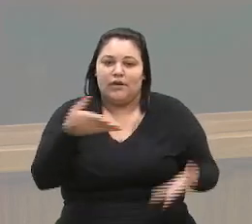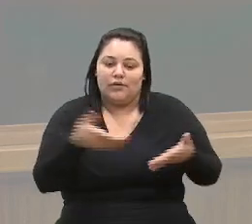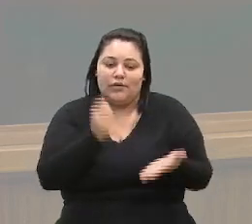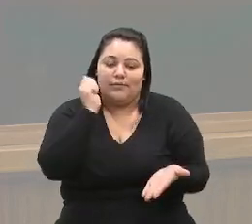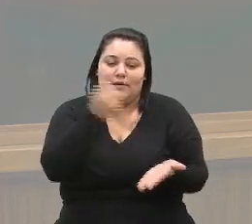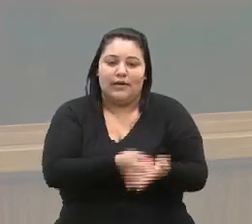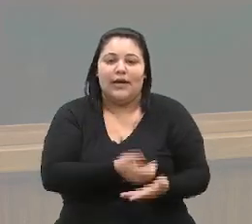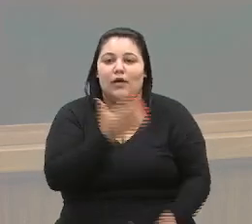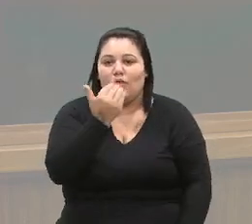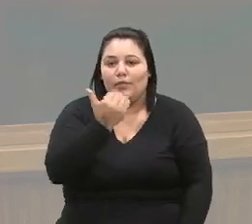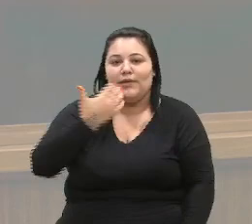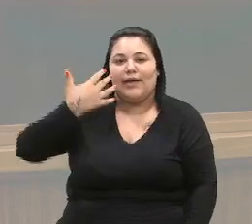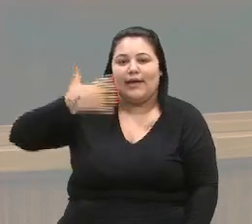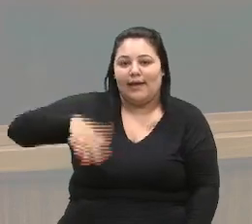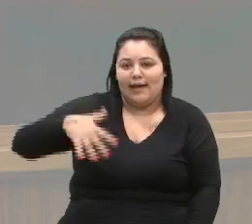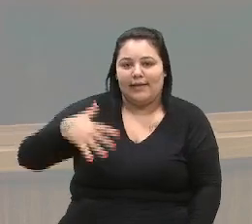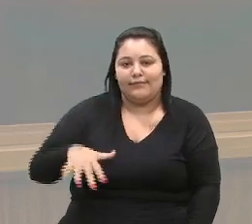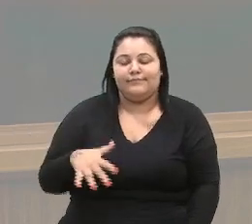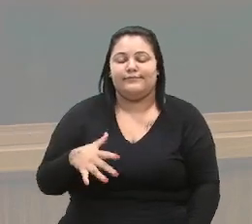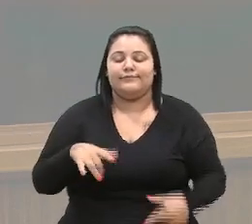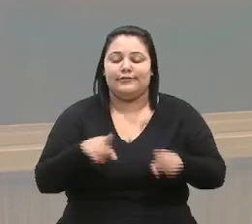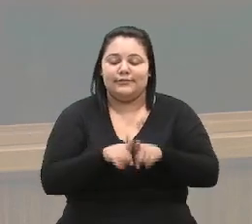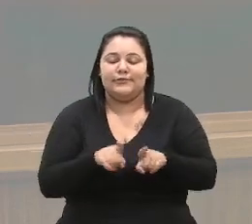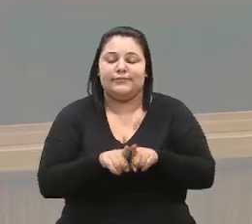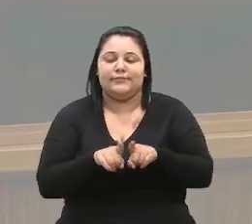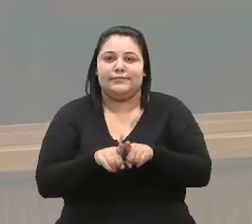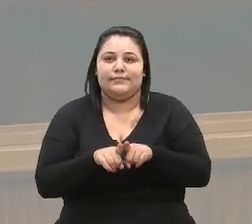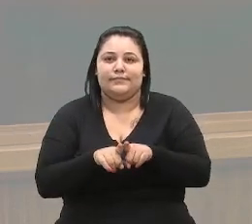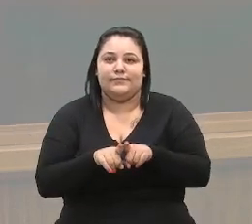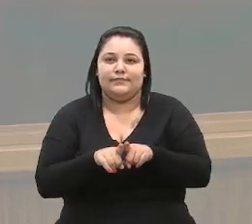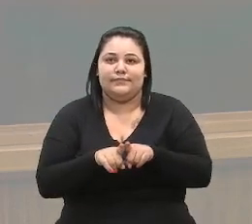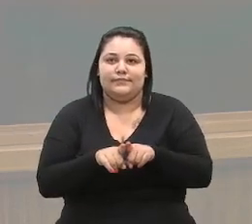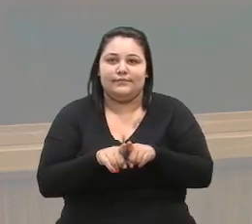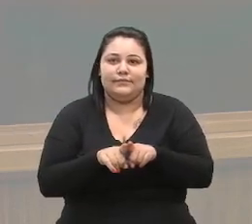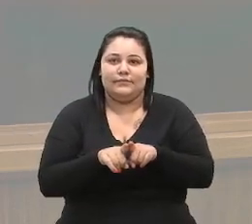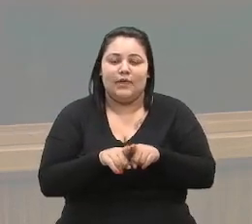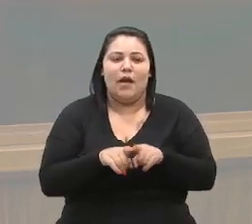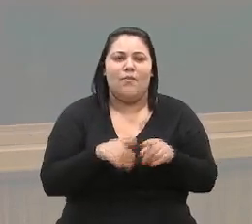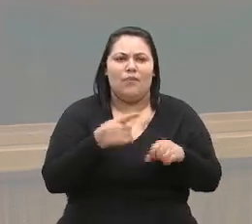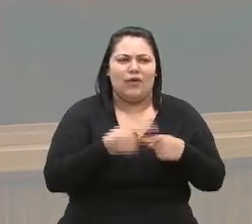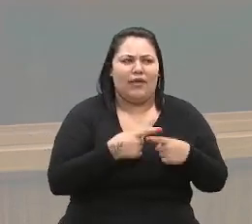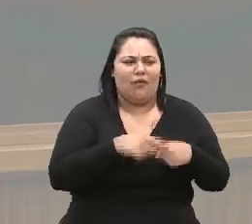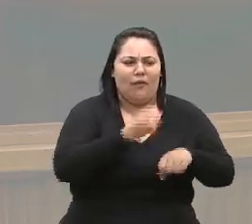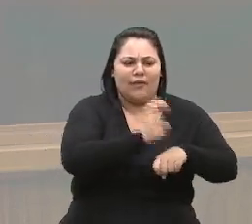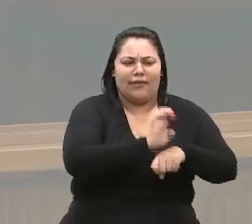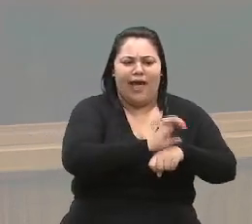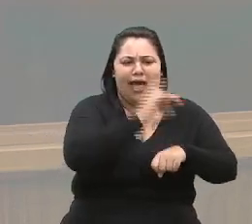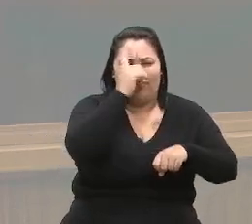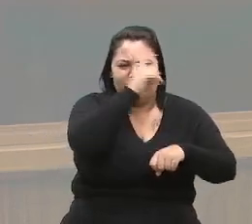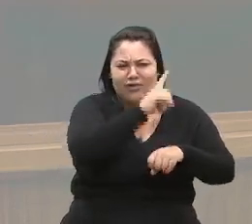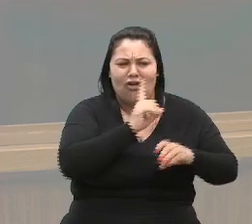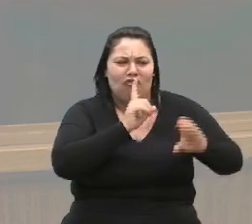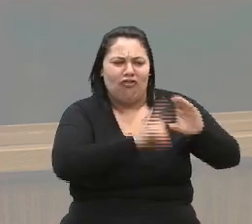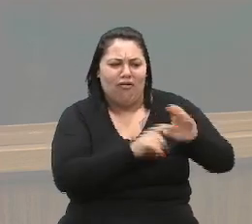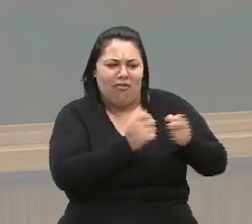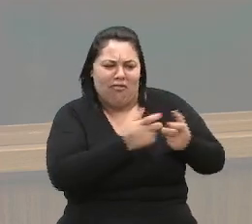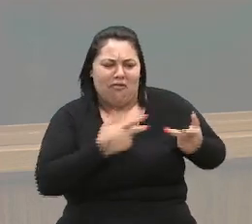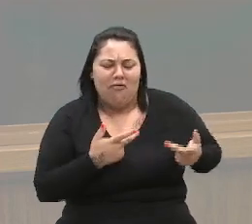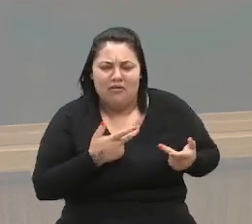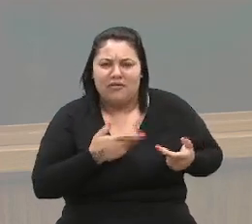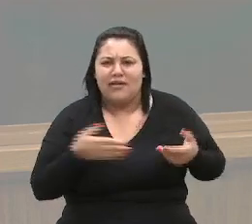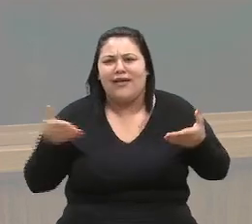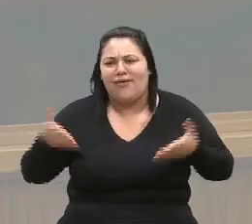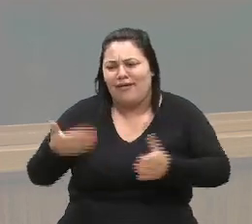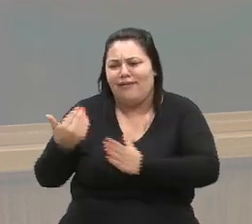a questão da dificuldade que o Estado diz que tem e perder um incentivo